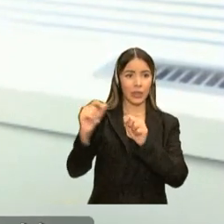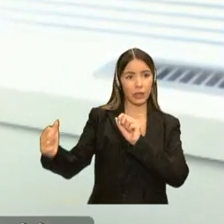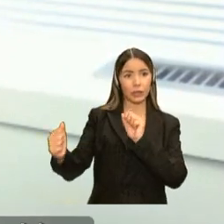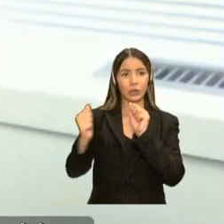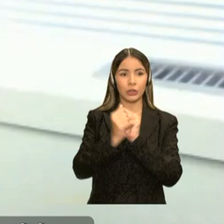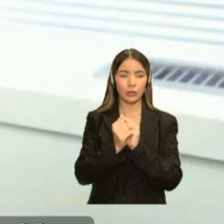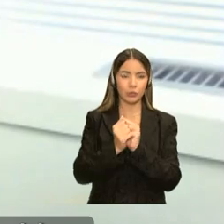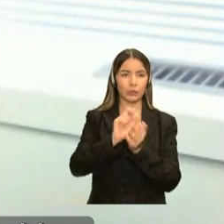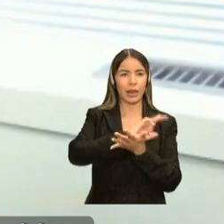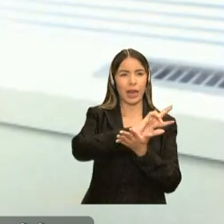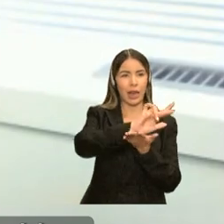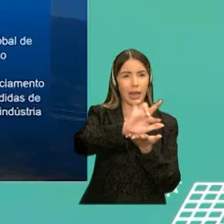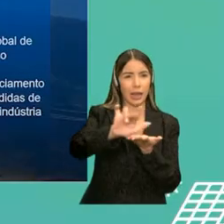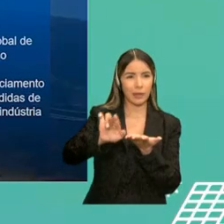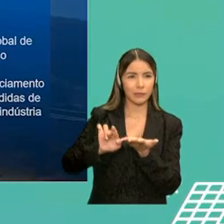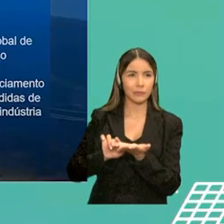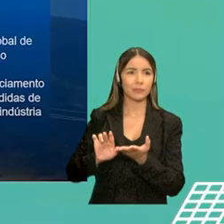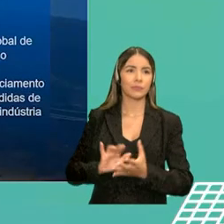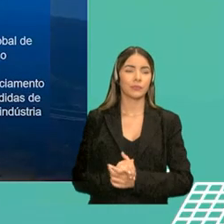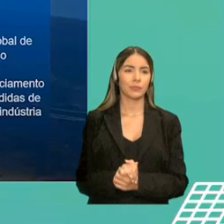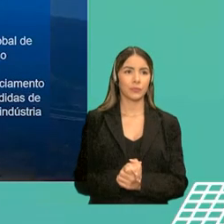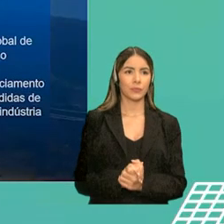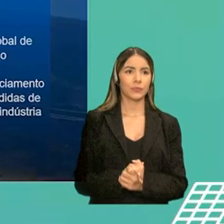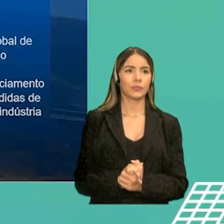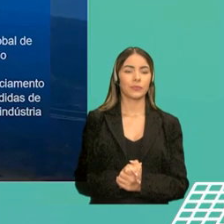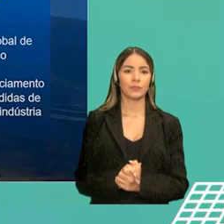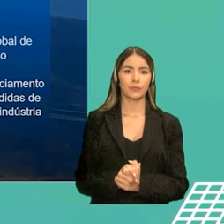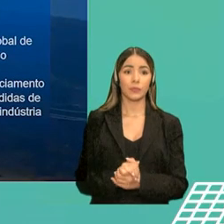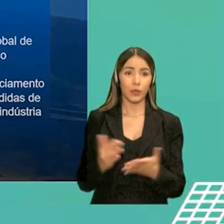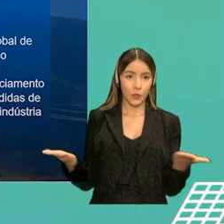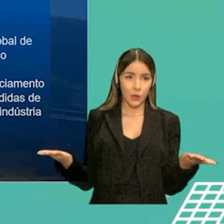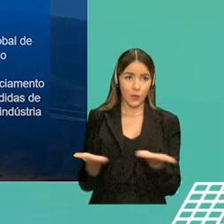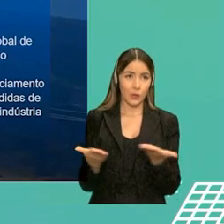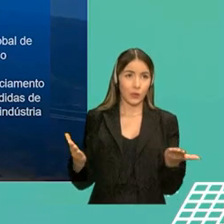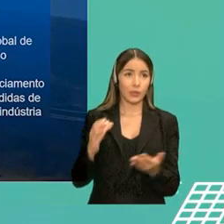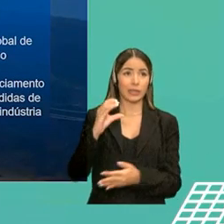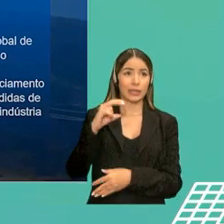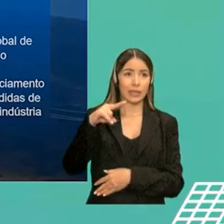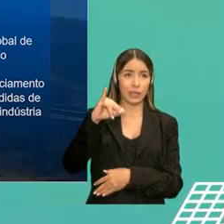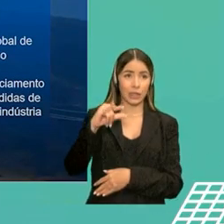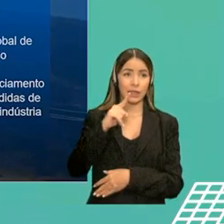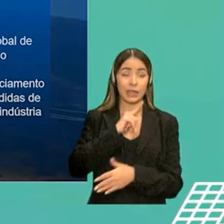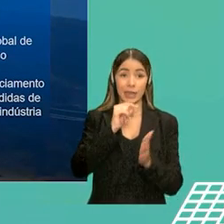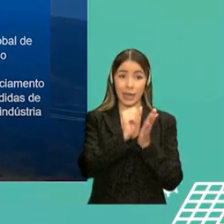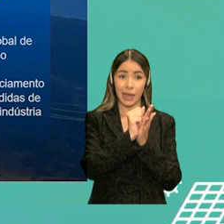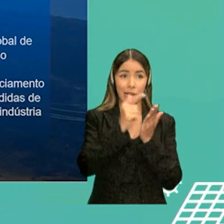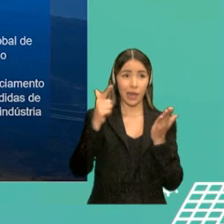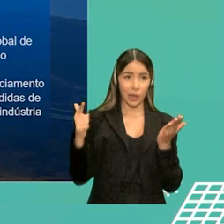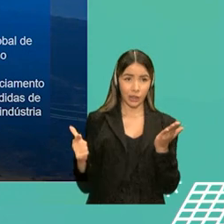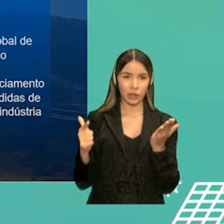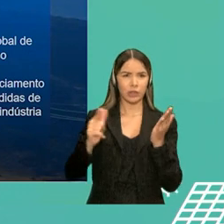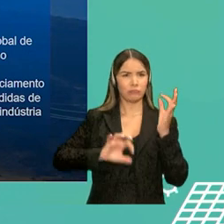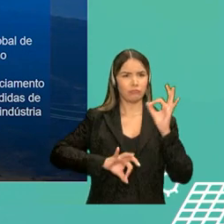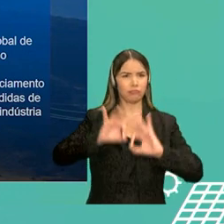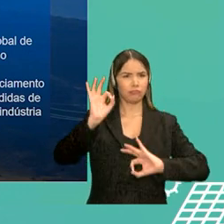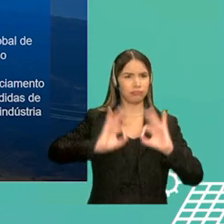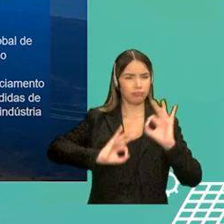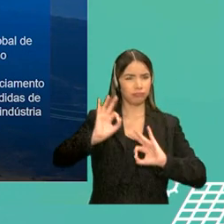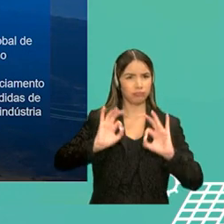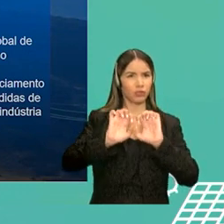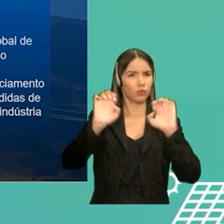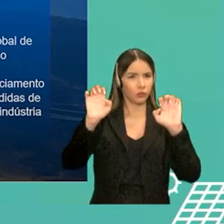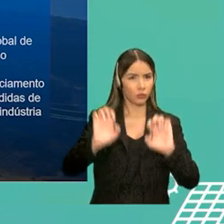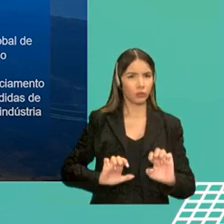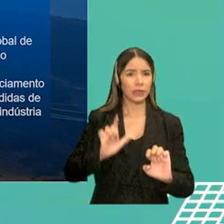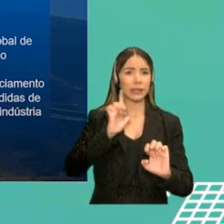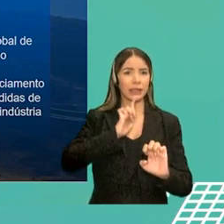mais diversos stakeholders. Bom, hoje a CNI ela tem uma agenda bastante estruturada quando se fala de